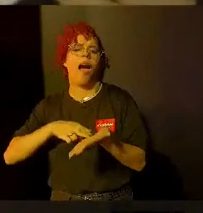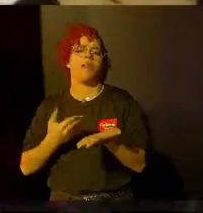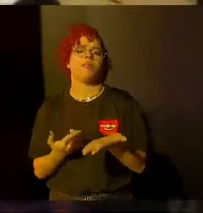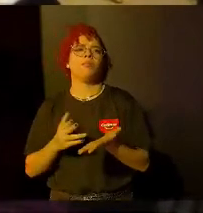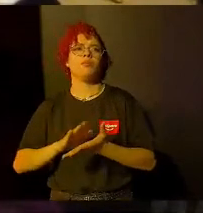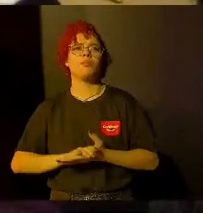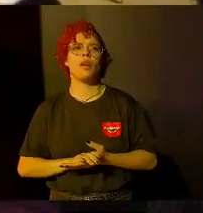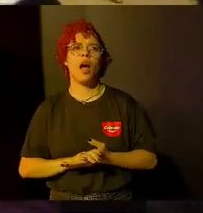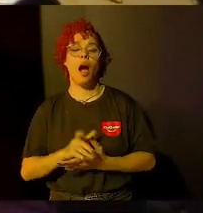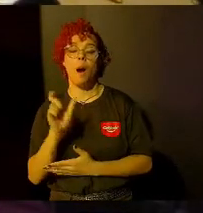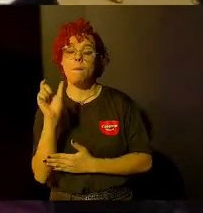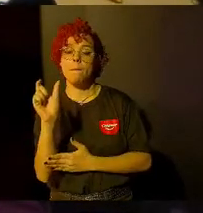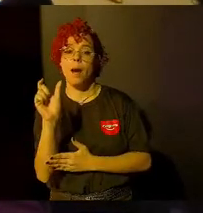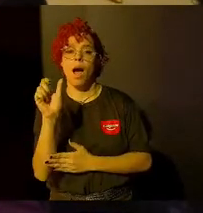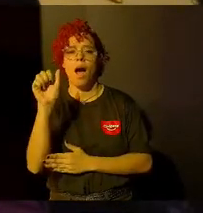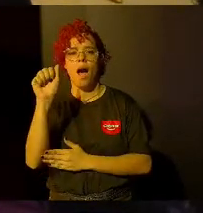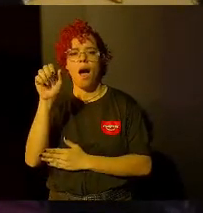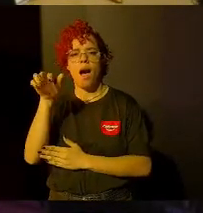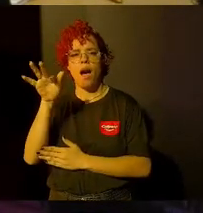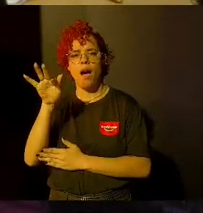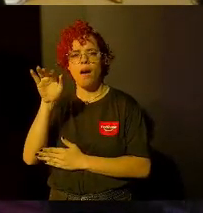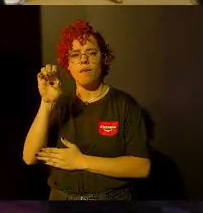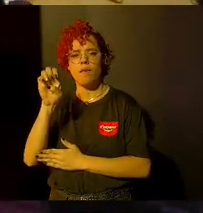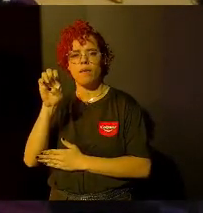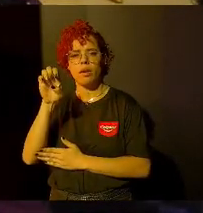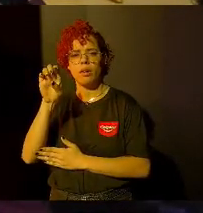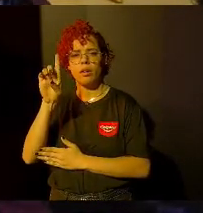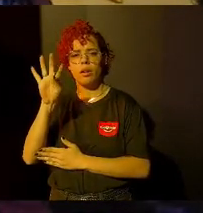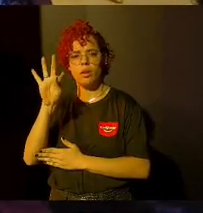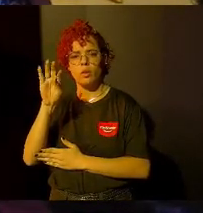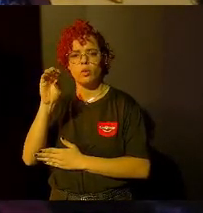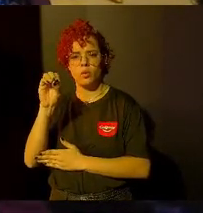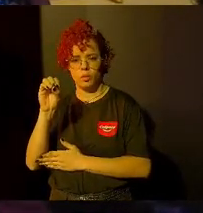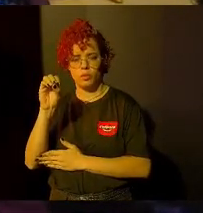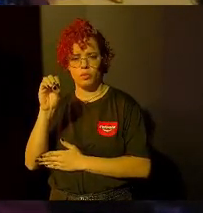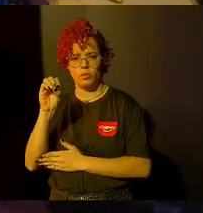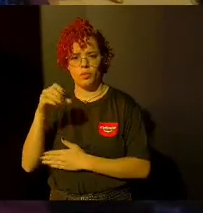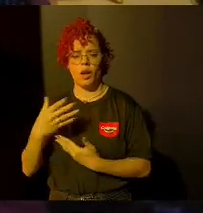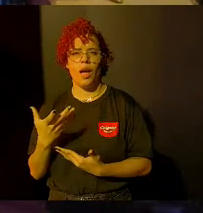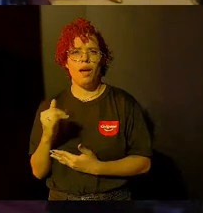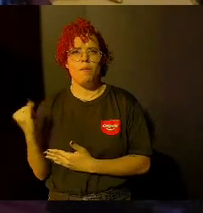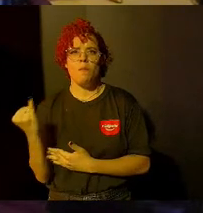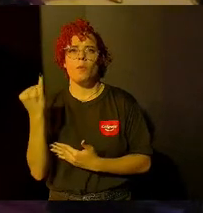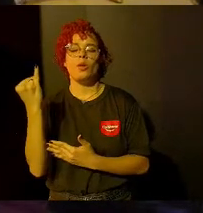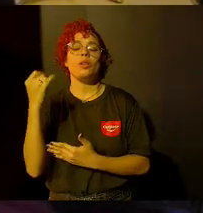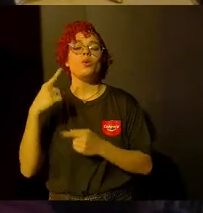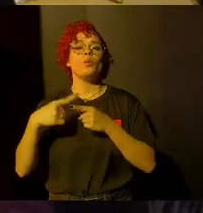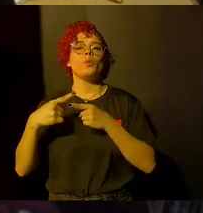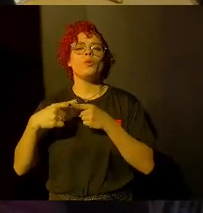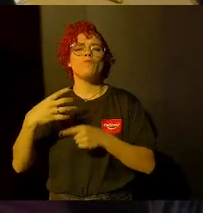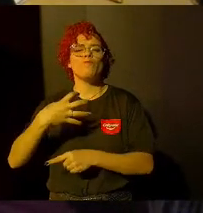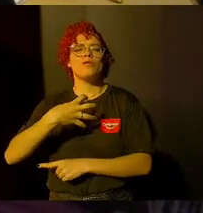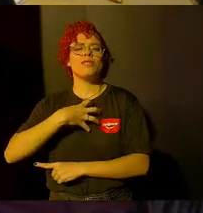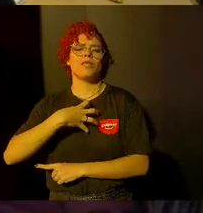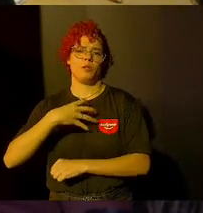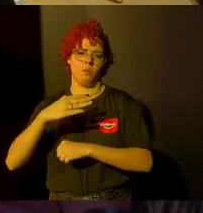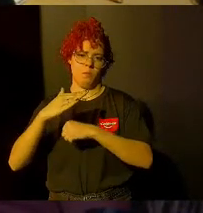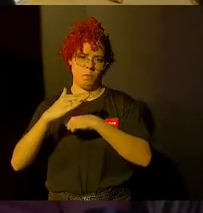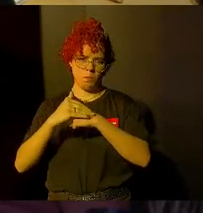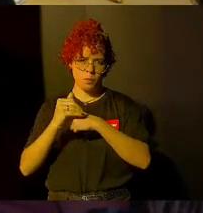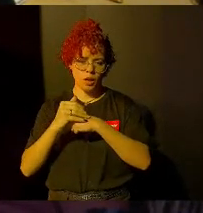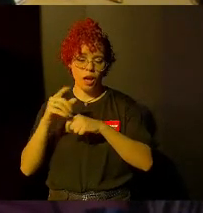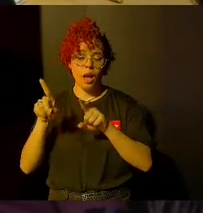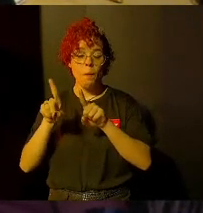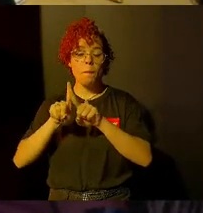a palavra afeto também eu acho que é importante aqui afeto como sentimento mas o afeto também